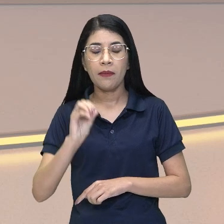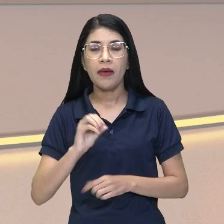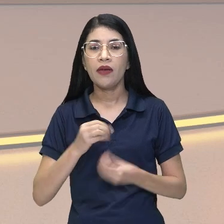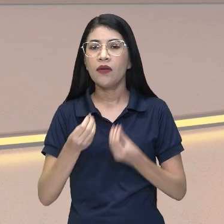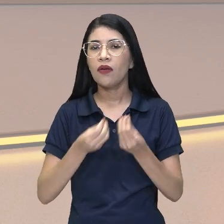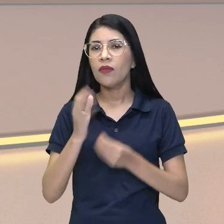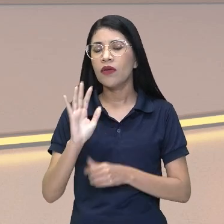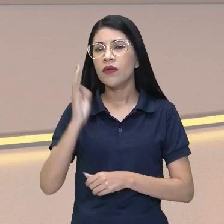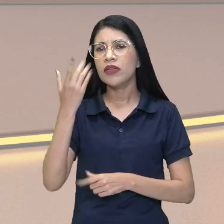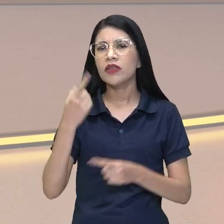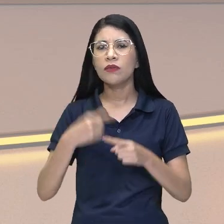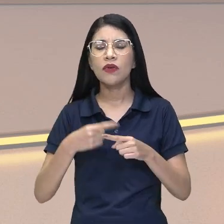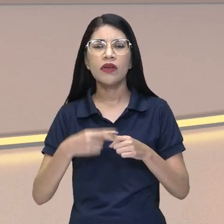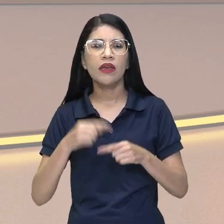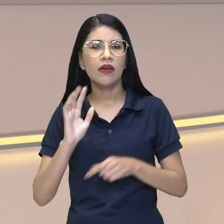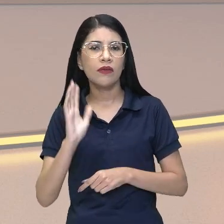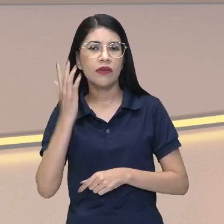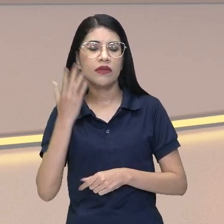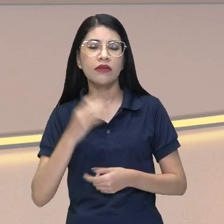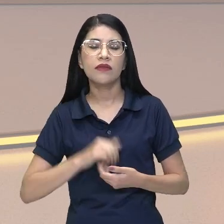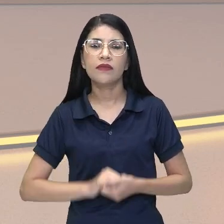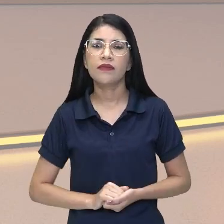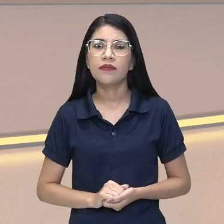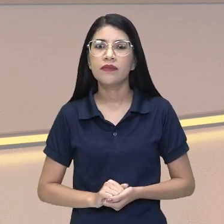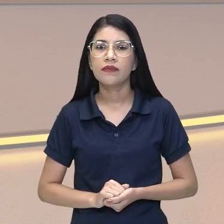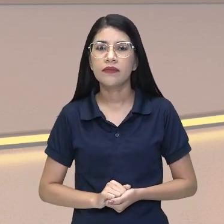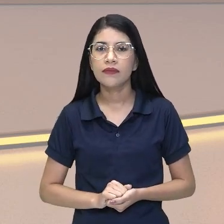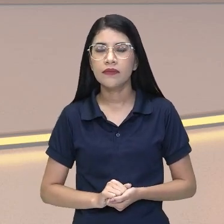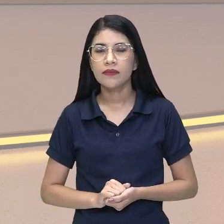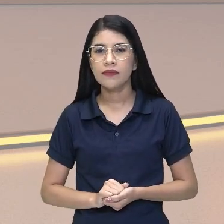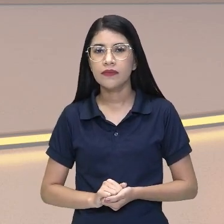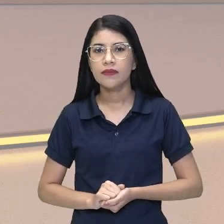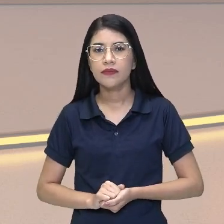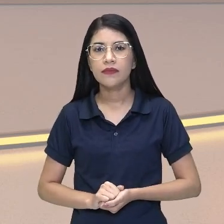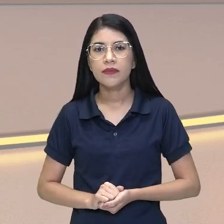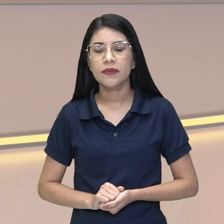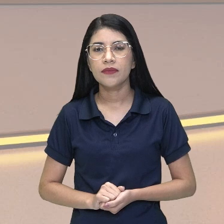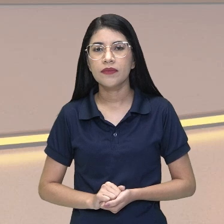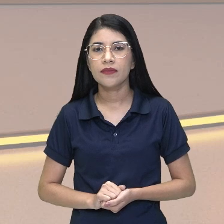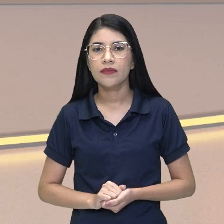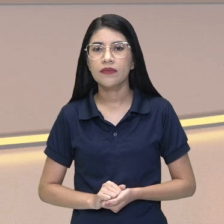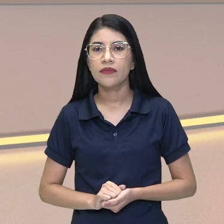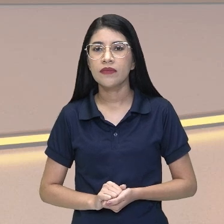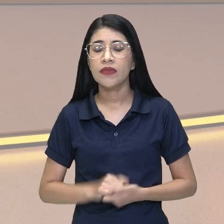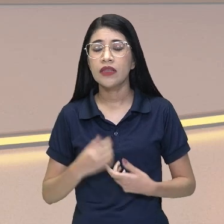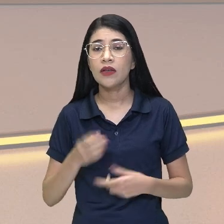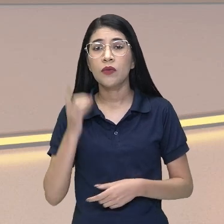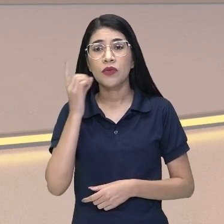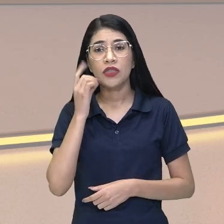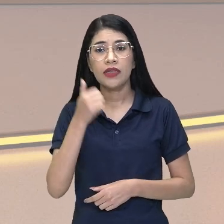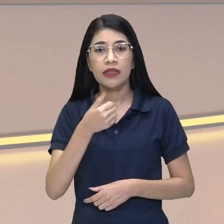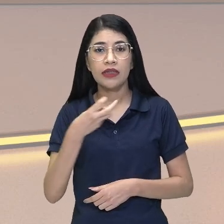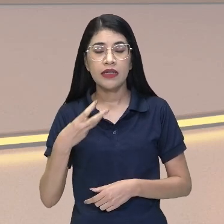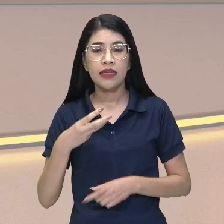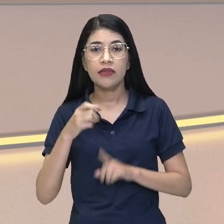deu e por que se deu, né? Vamos lá? Então, 13 de maio de 1888, enfim, a